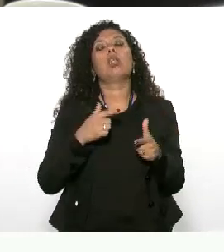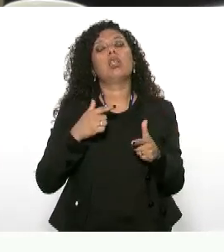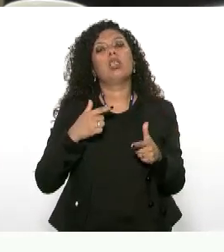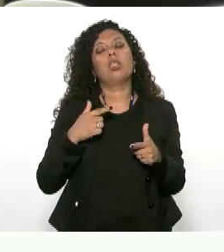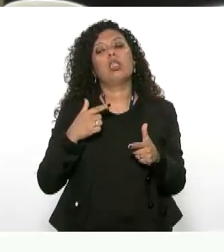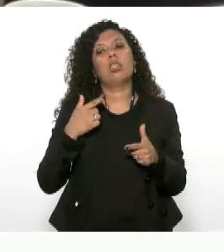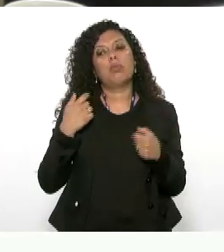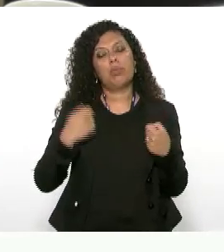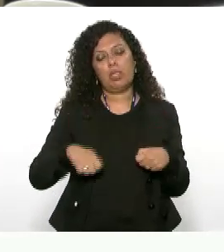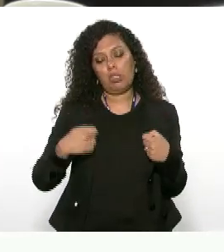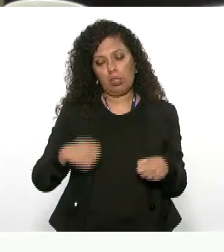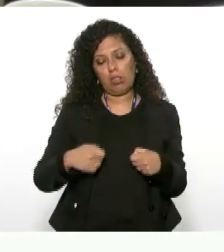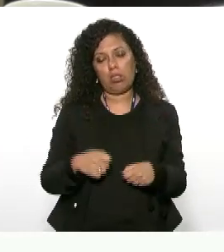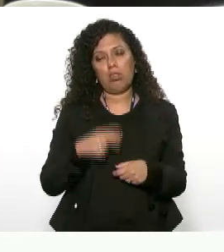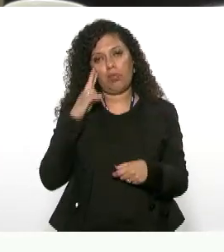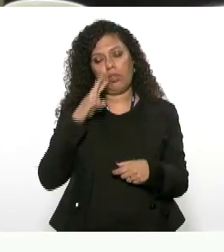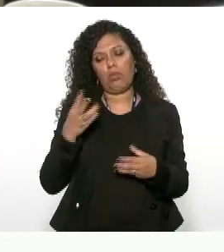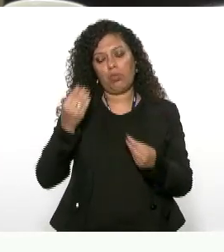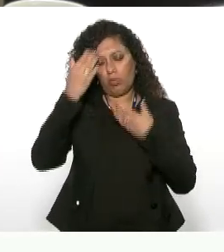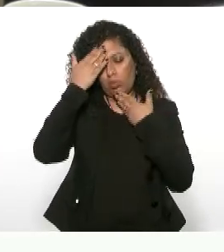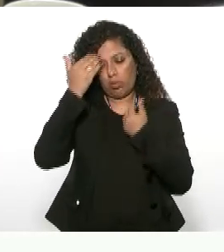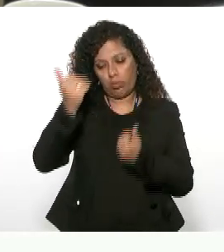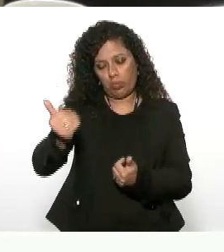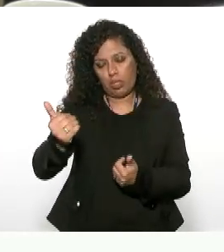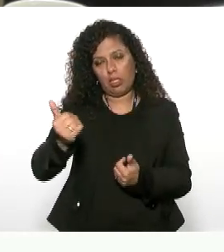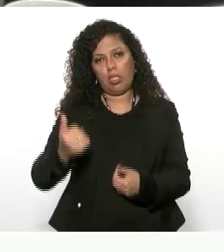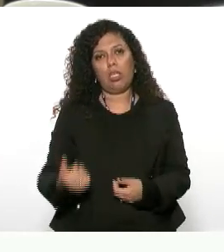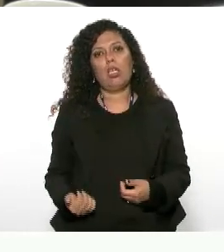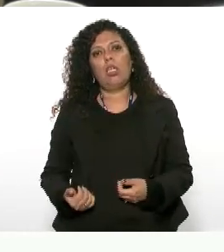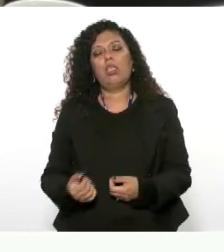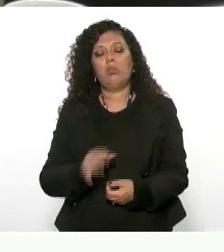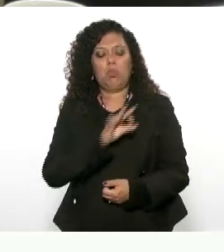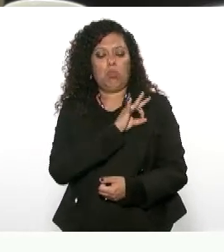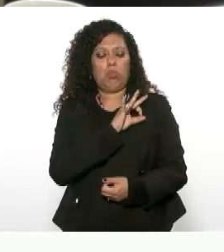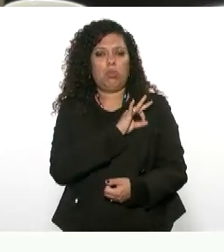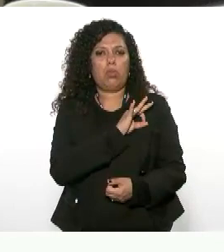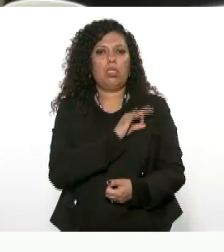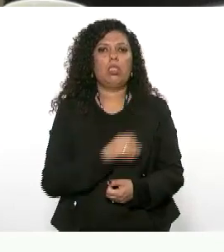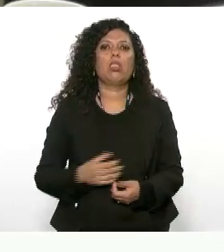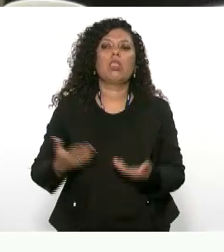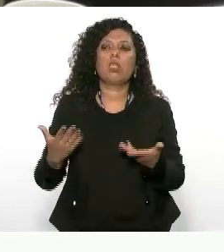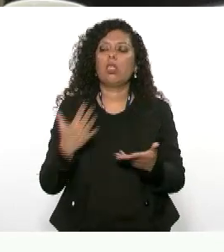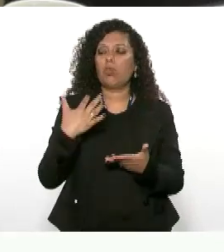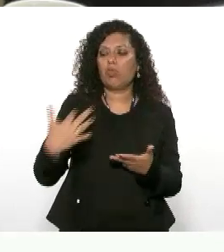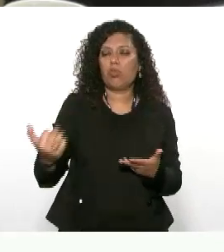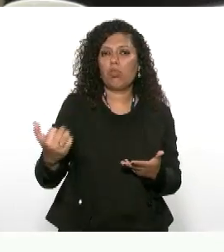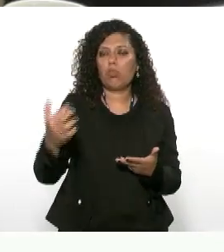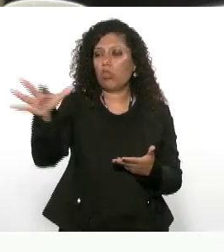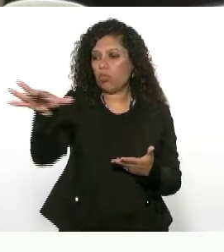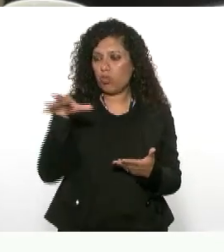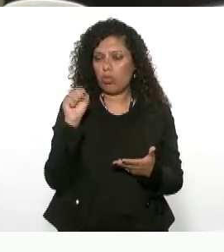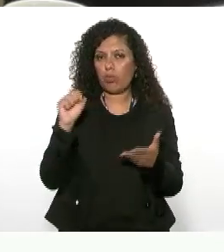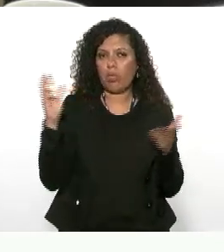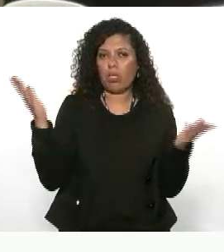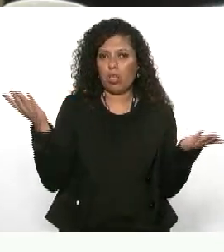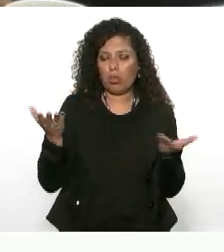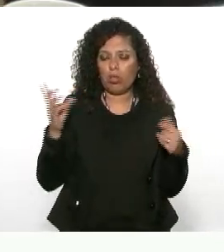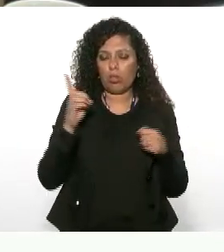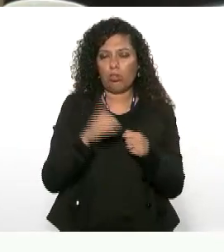vai haver a necessidade. Muito obrigada, Sim, Coronel Laviano. E aí, então, eu quero passar a palavra à doutora